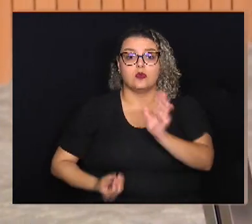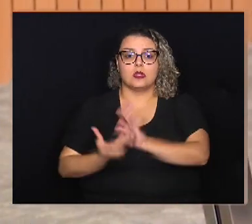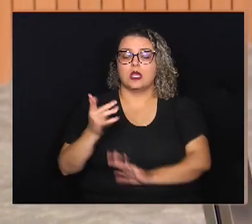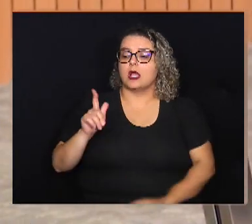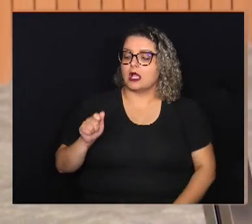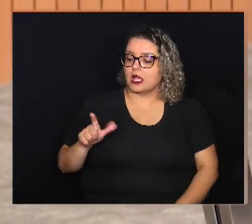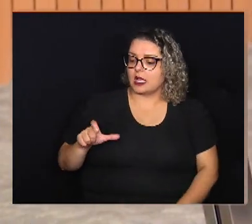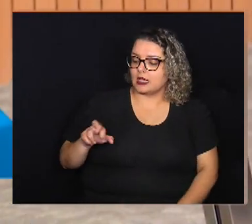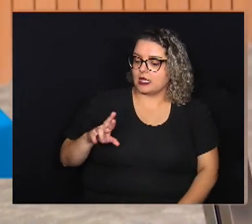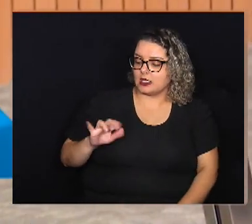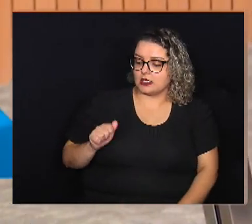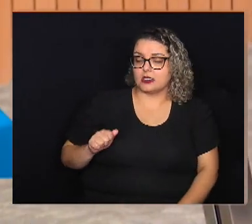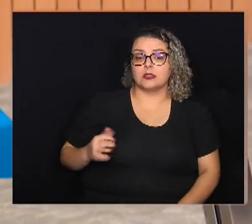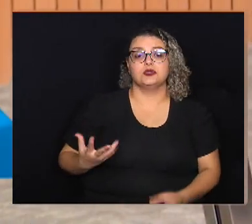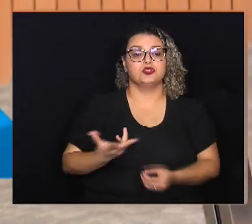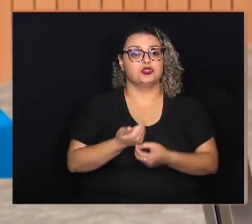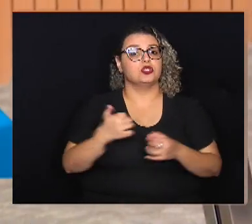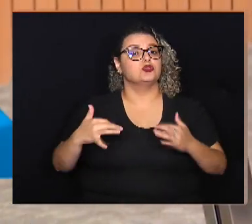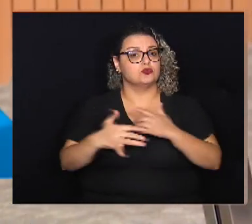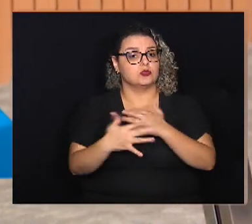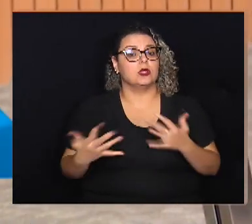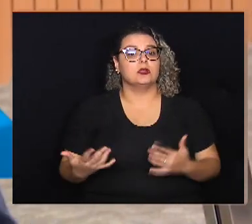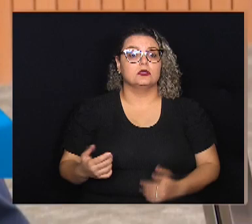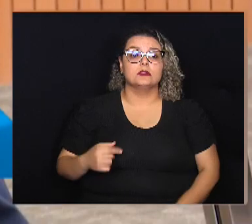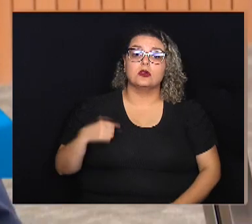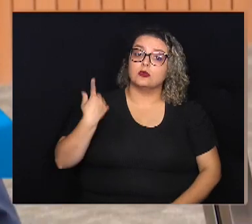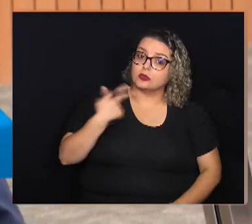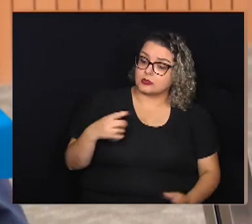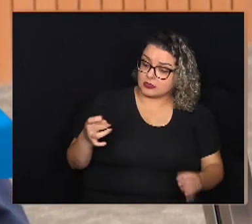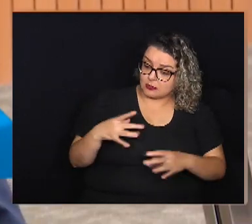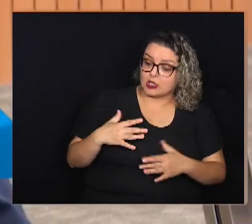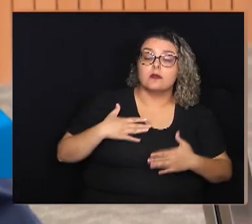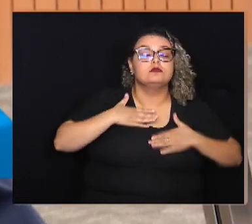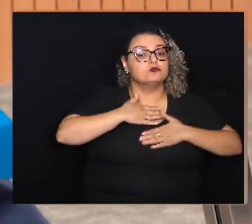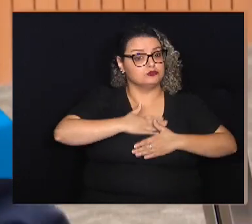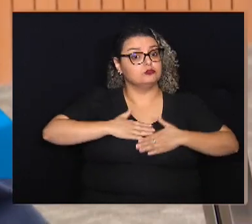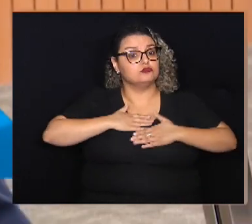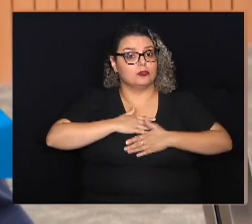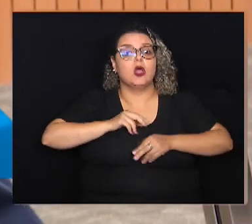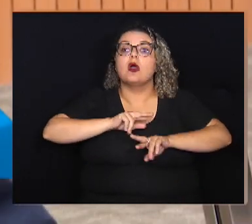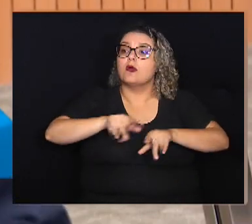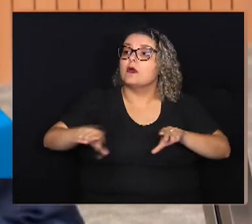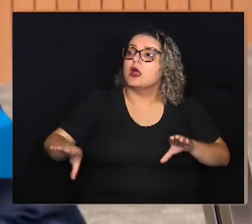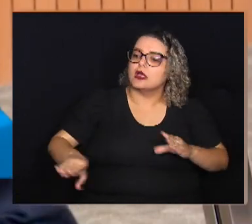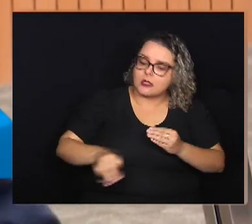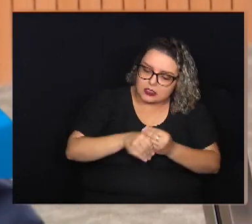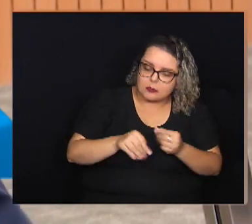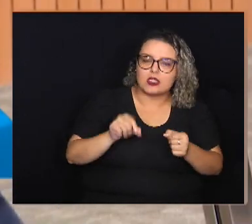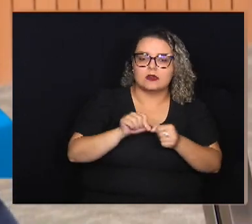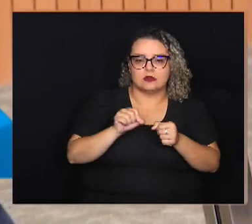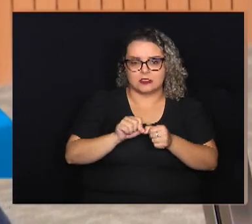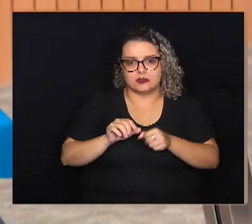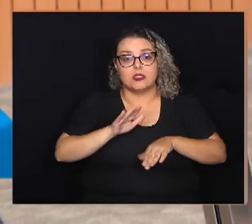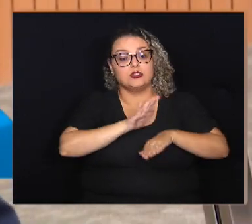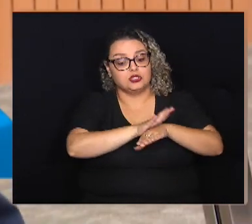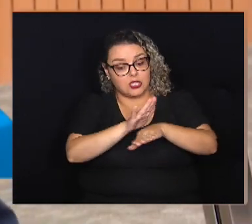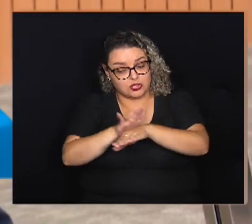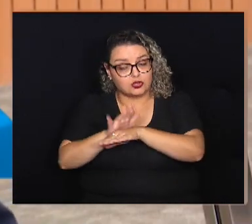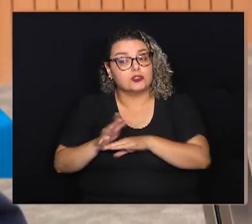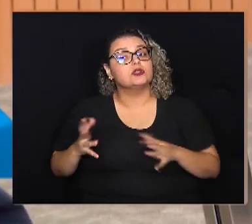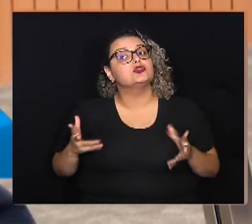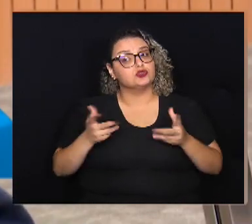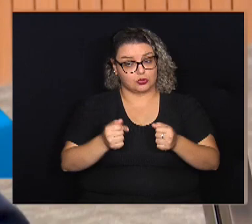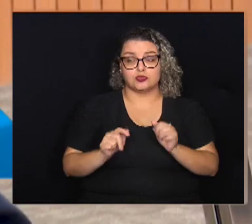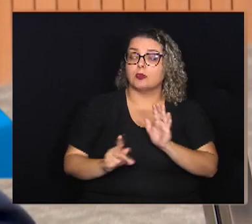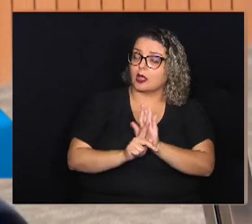arte urbana da cidade então a gente sai muito satisfeito a gente tem muitas emendas que vão ser feitas de colaboração para que o